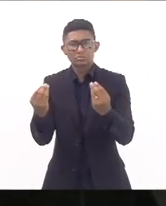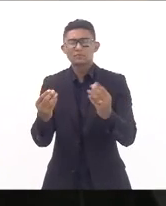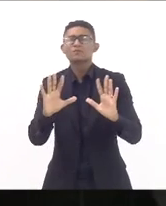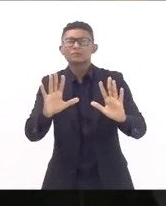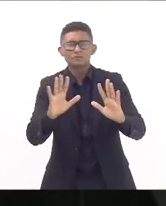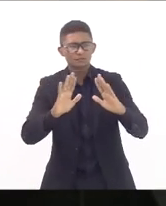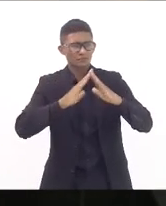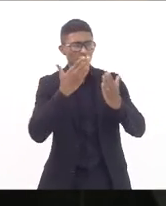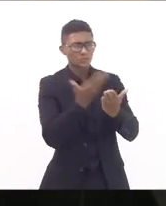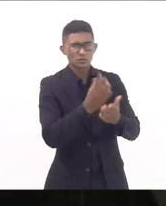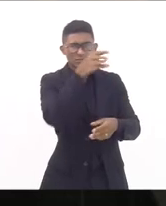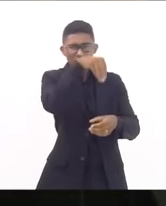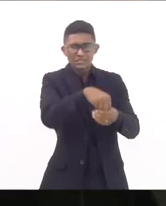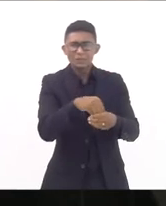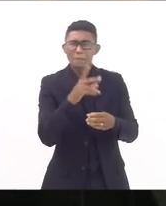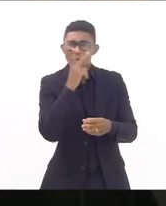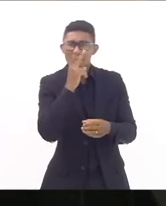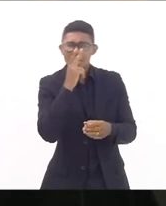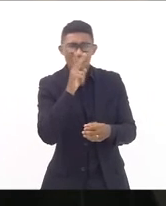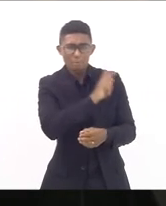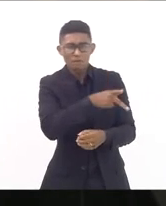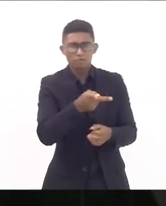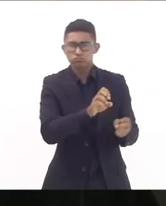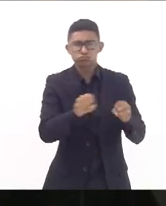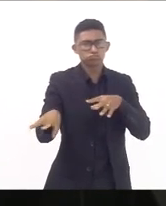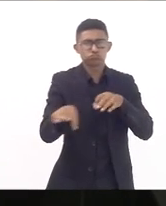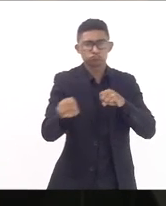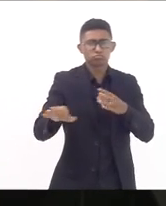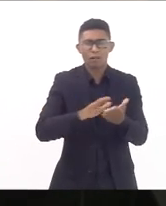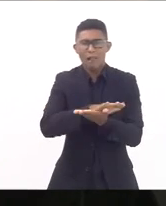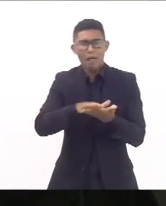lugares fechados, em espaços públicos, a